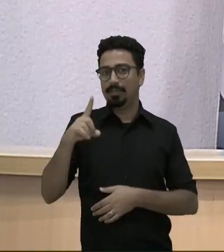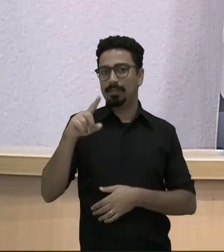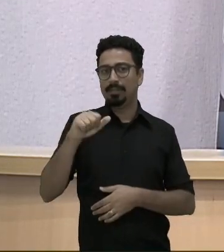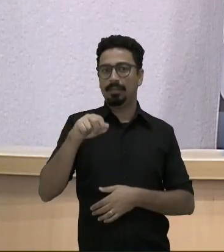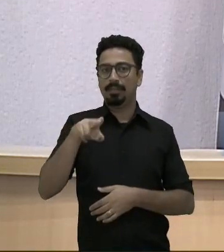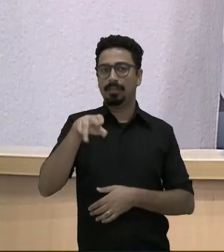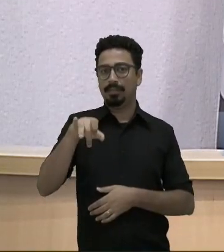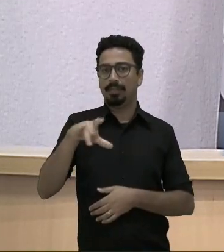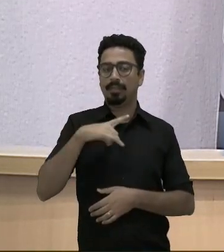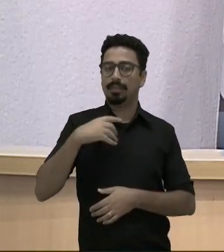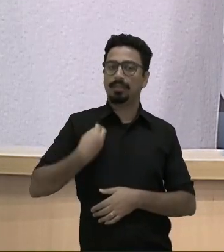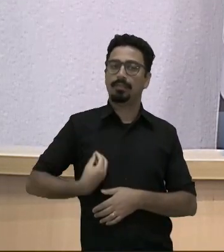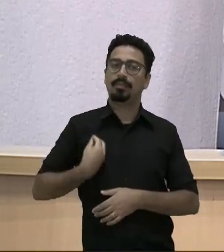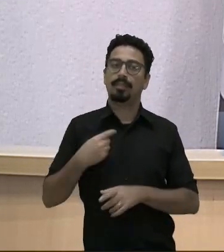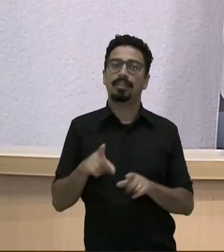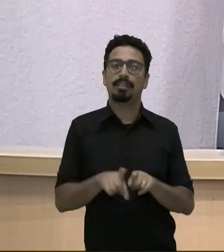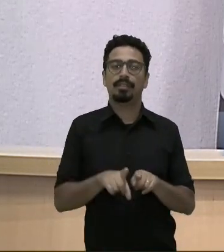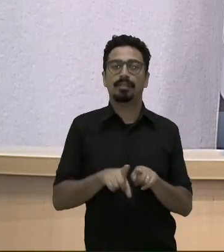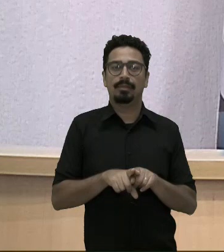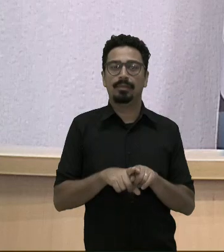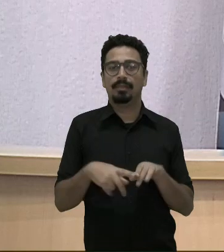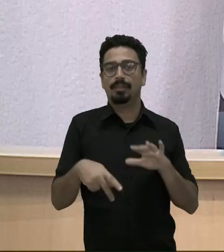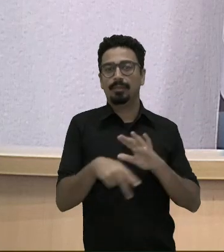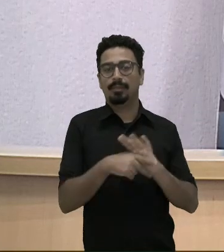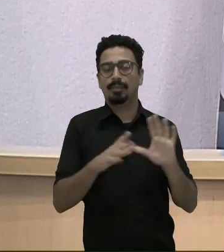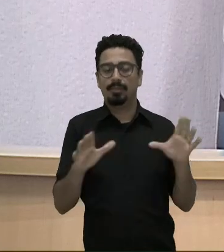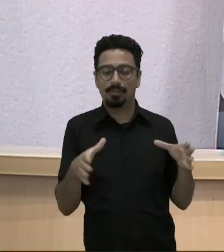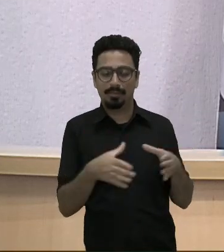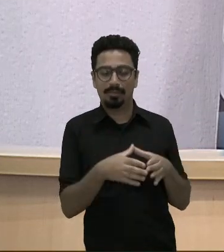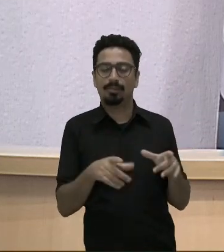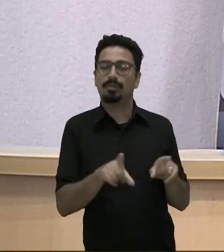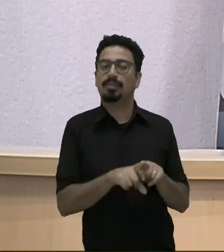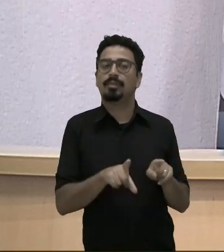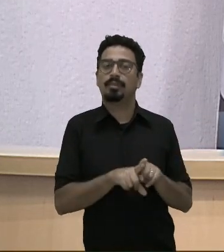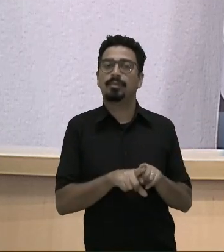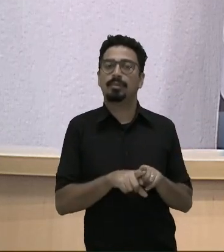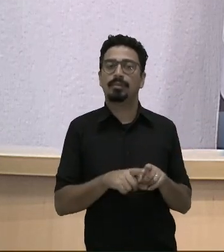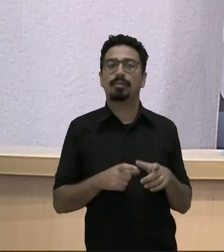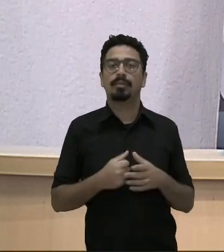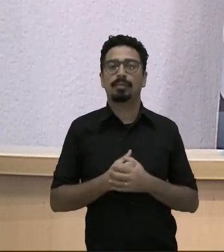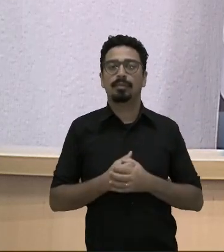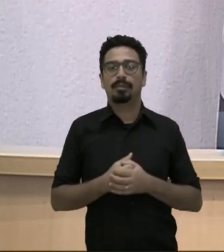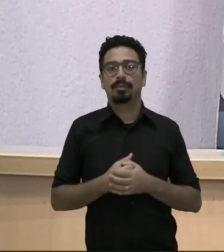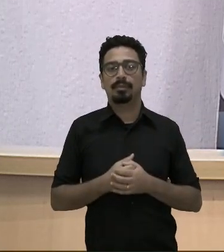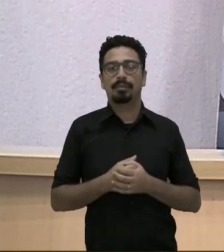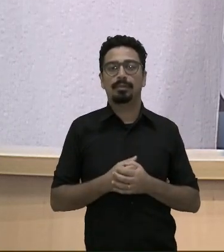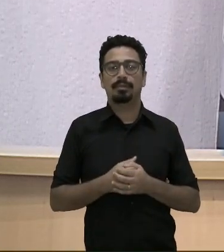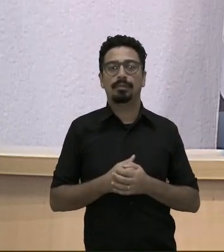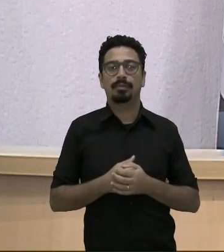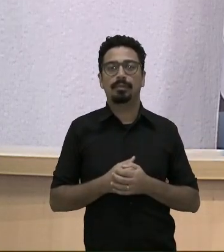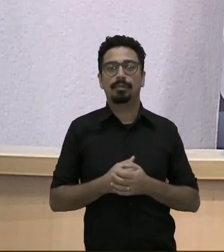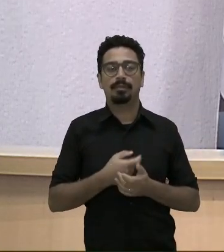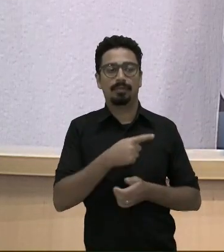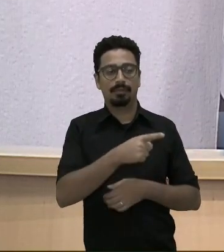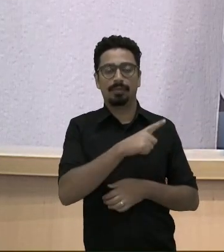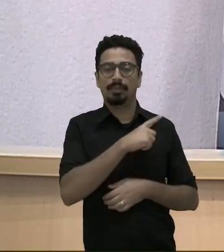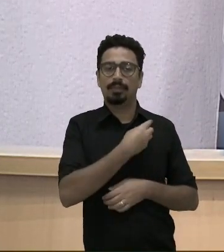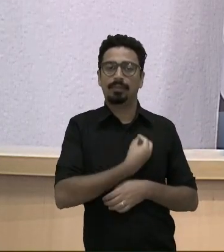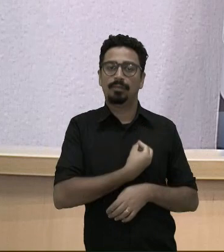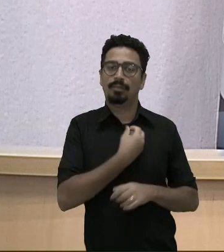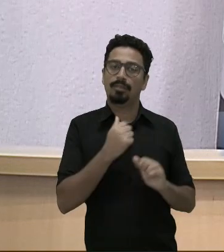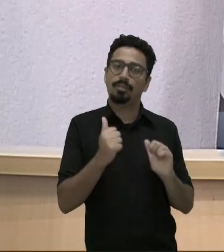ali, faz parte desse grupo da primeira corrida, tinha 2 anos de idade. Ela está ali